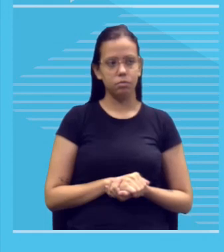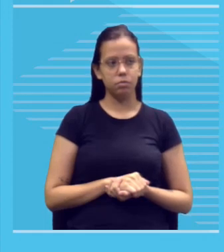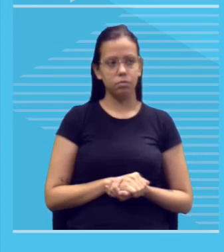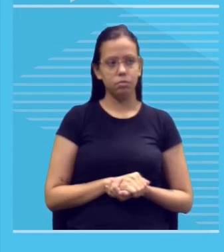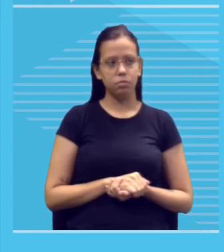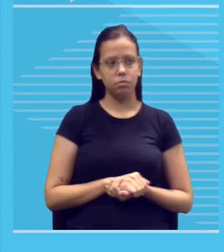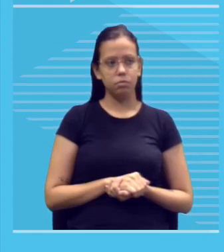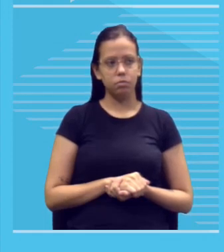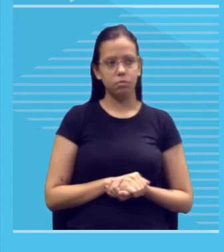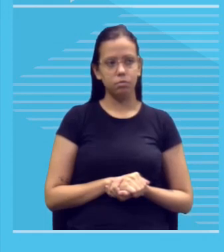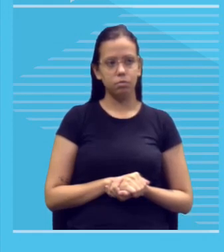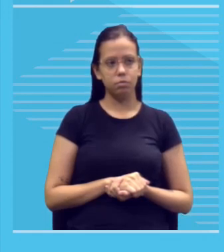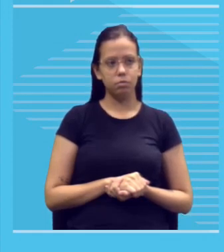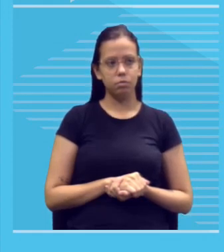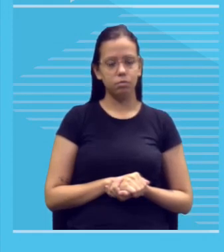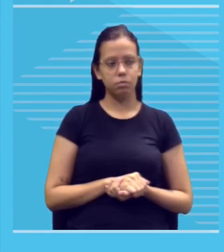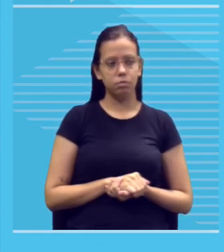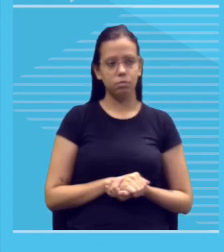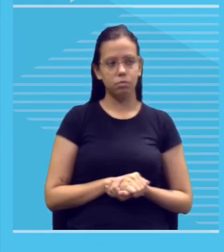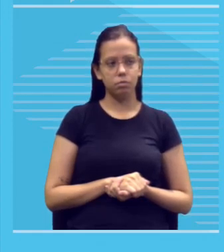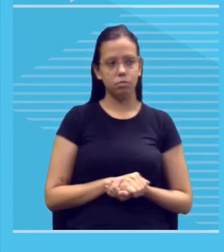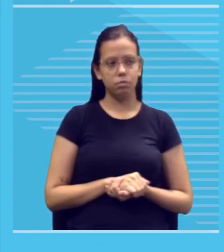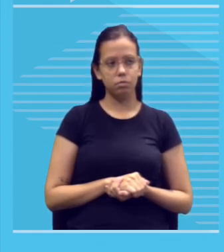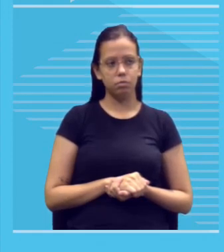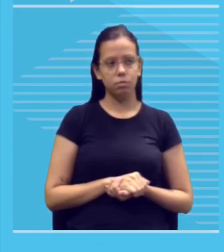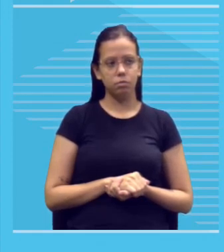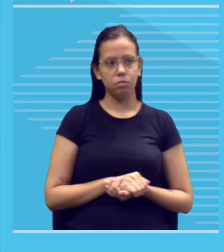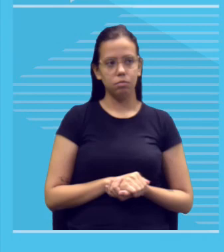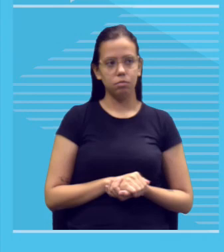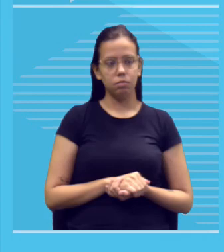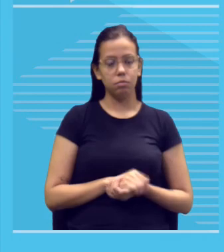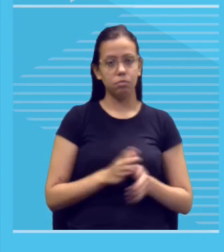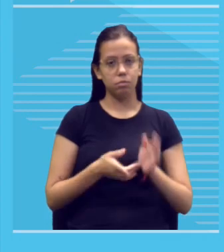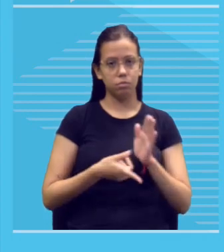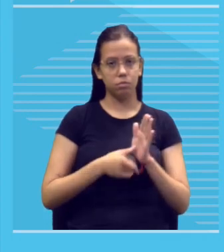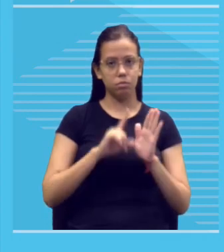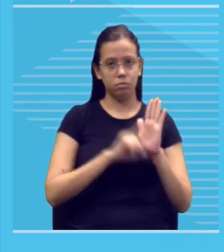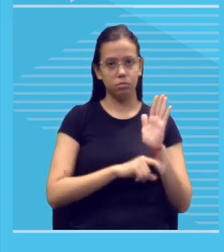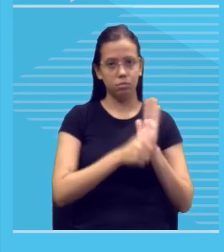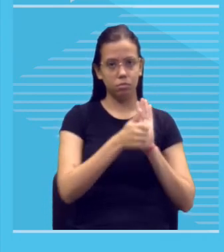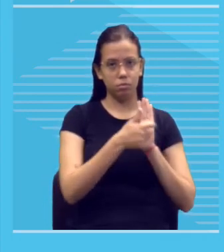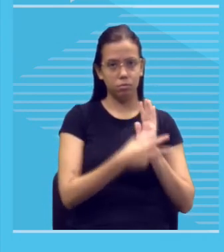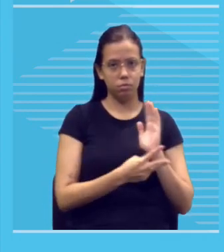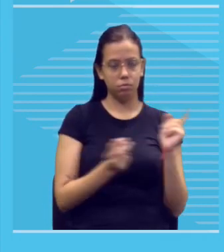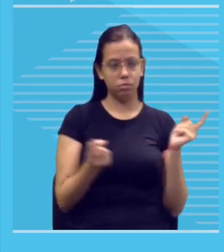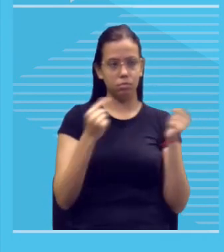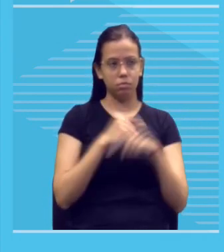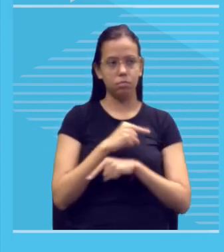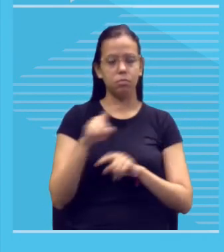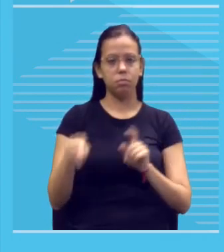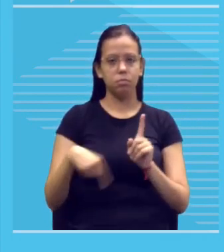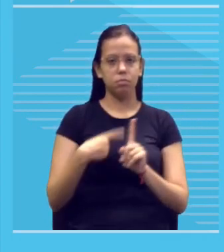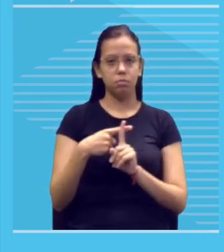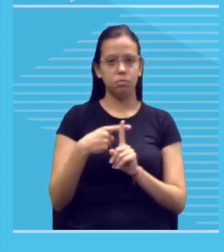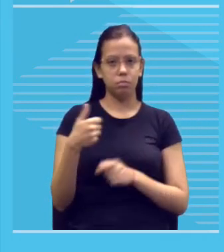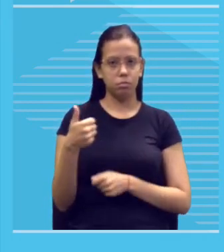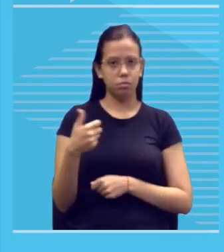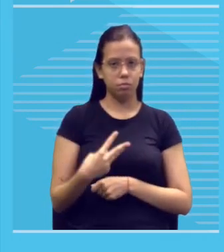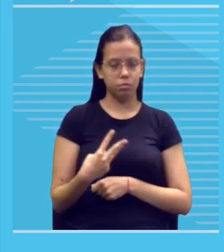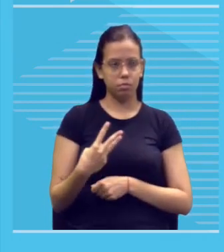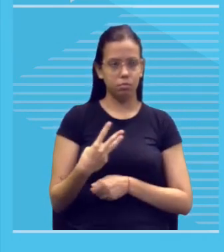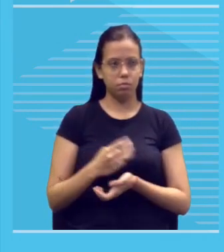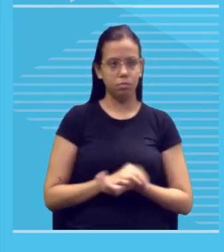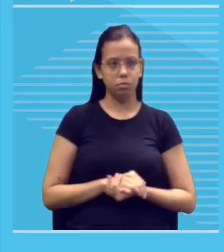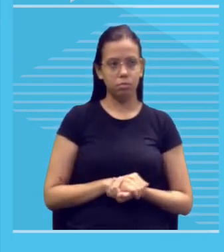o está subindo quando eu jogo ele para lá ele vai fazer a operação contrária